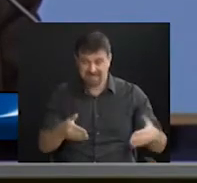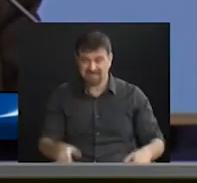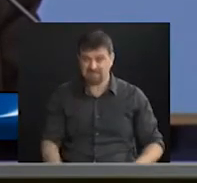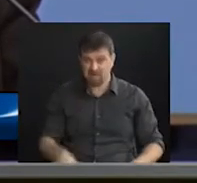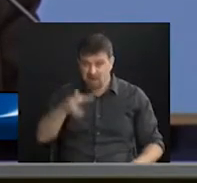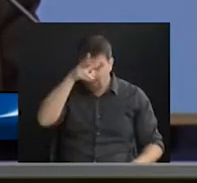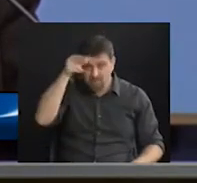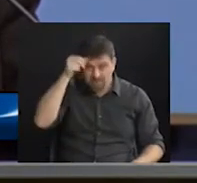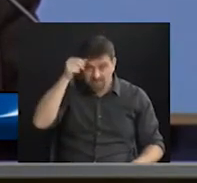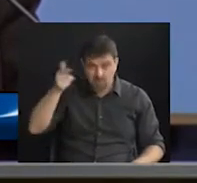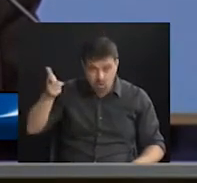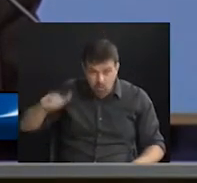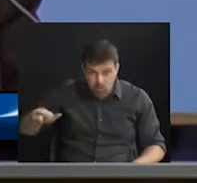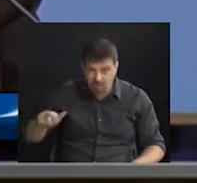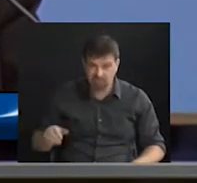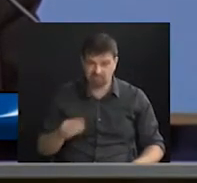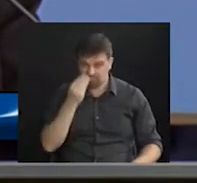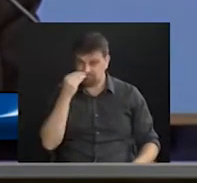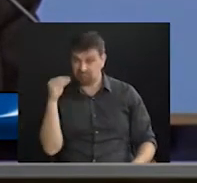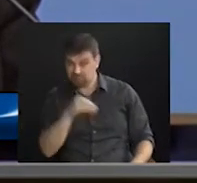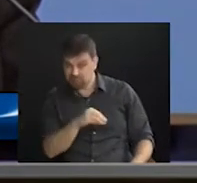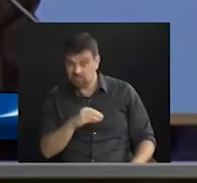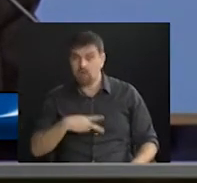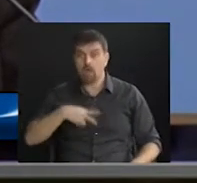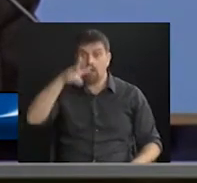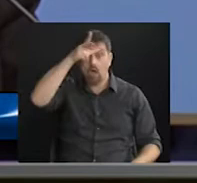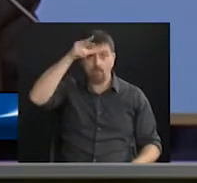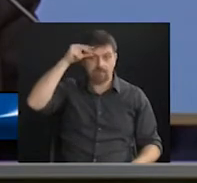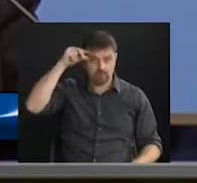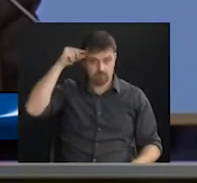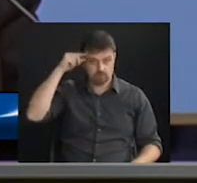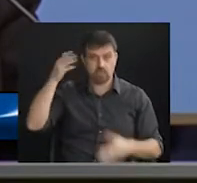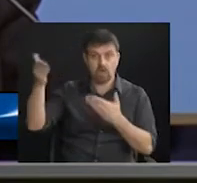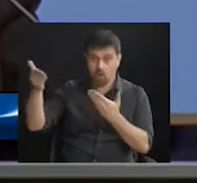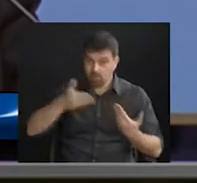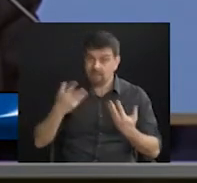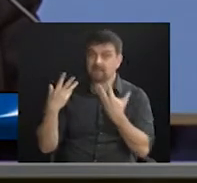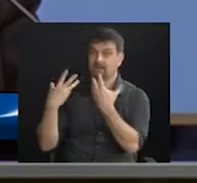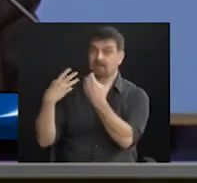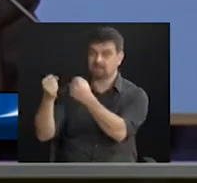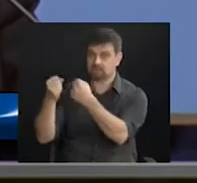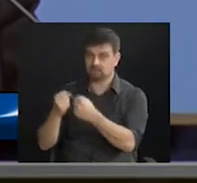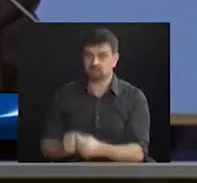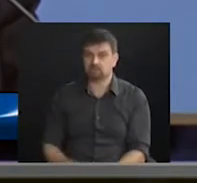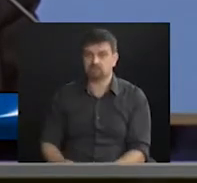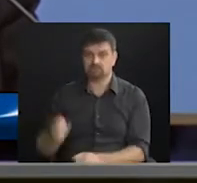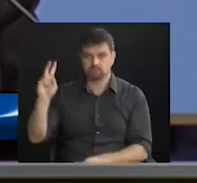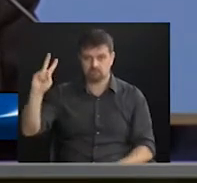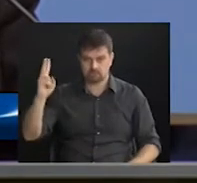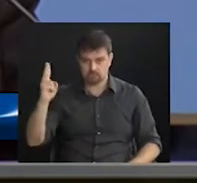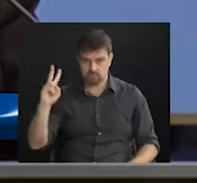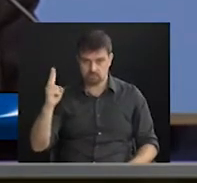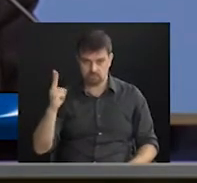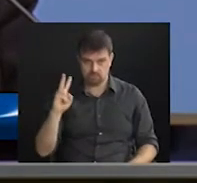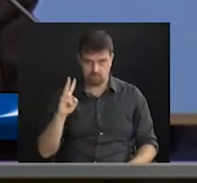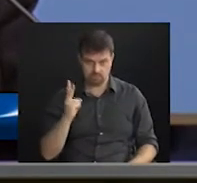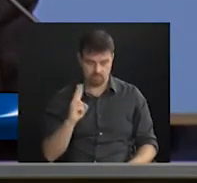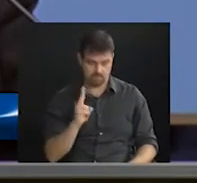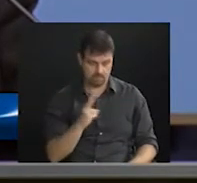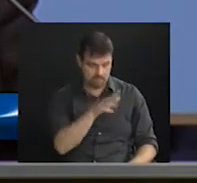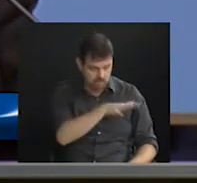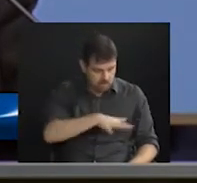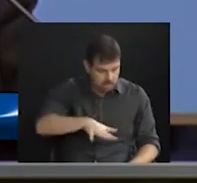então eu levei o prefeito Até lá a gente teve várias conversas antes levei o prefeito Até lá